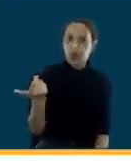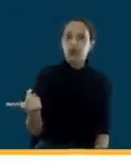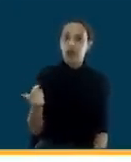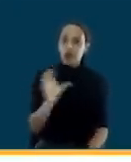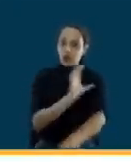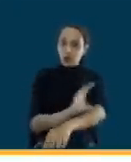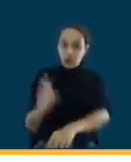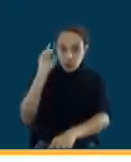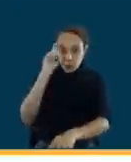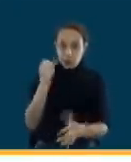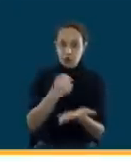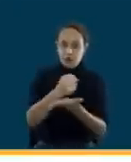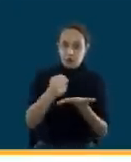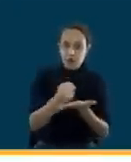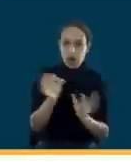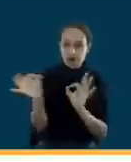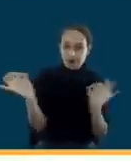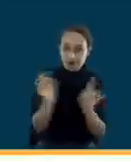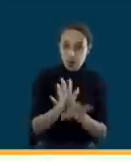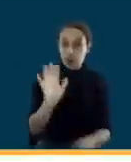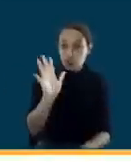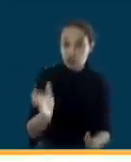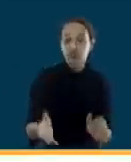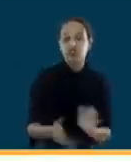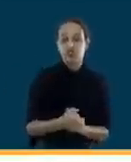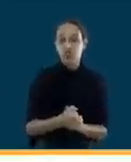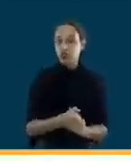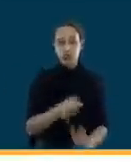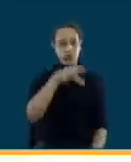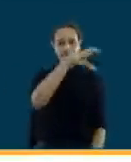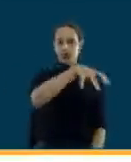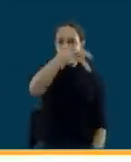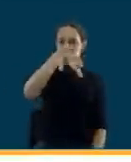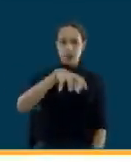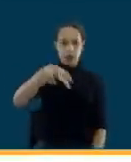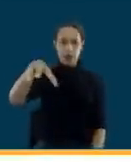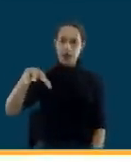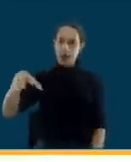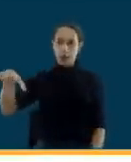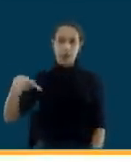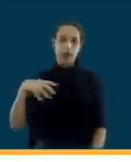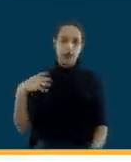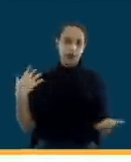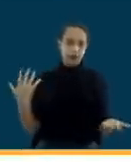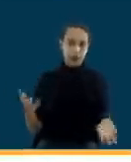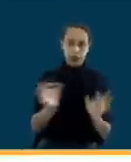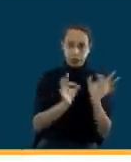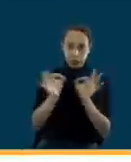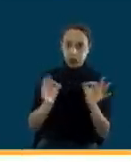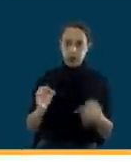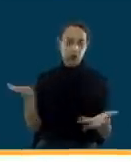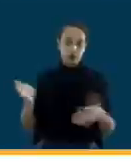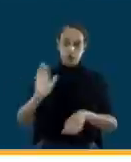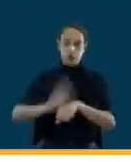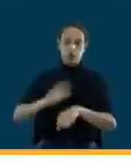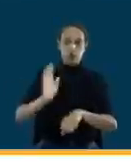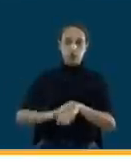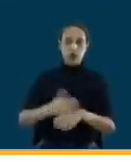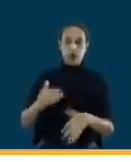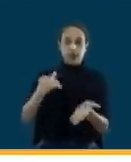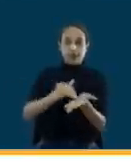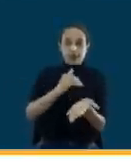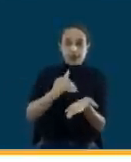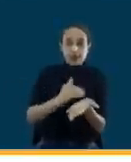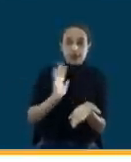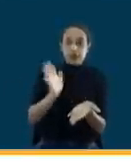estruturada, como o GDF, que tem uma economia da cultura e da arte estruturada, não à toa, as próprias secretarias hoje já se chamam